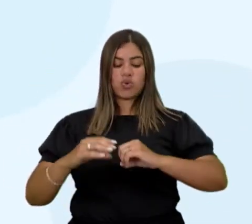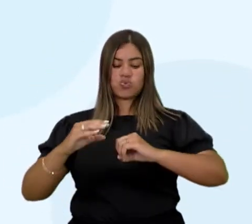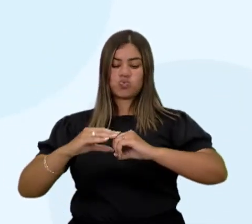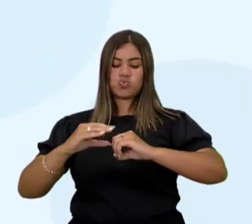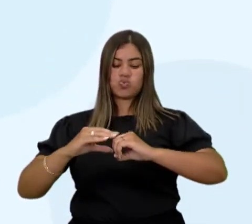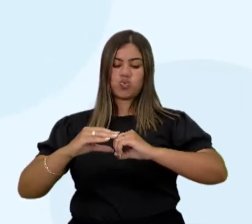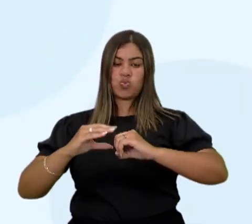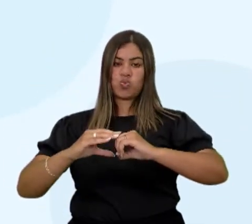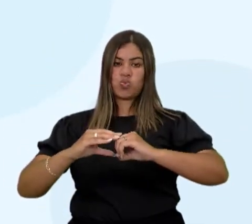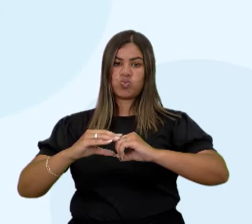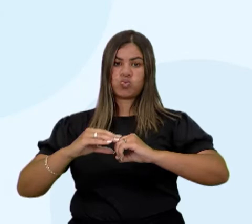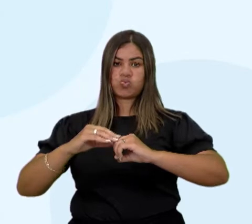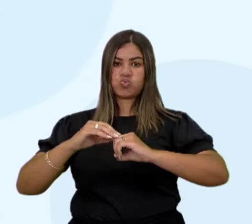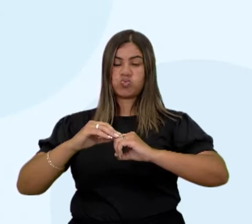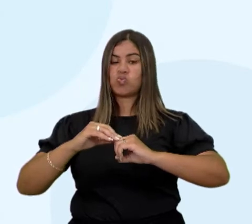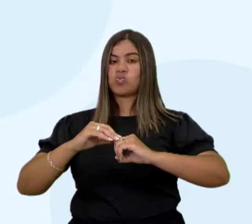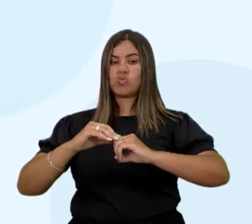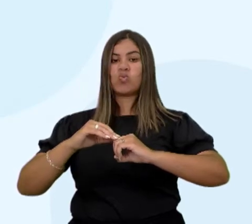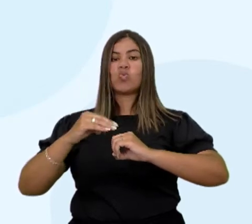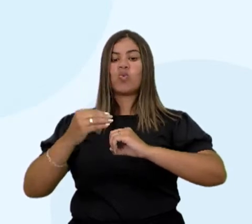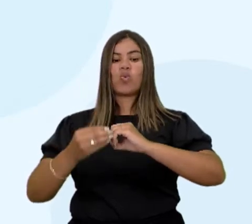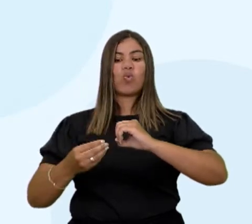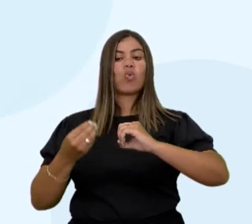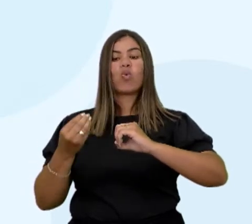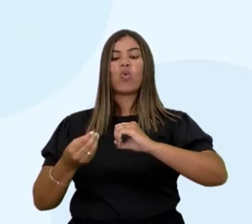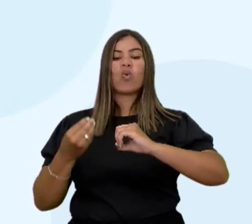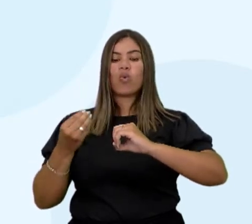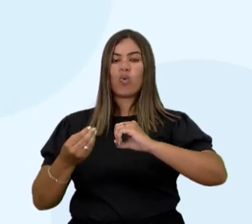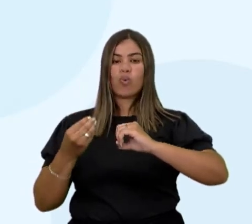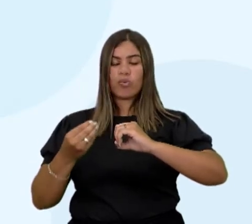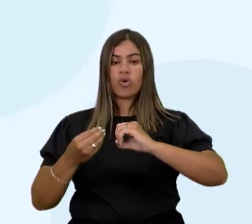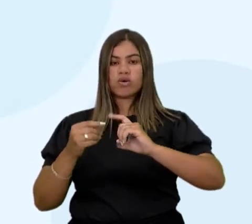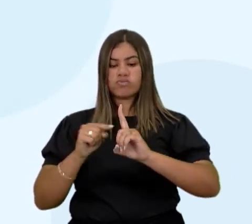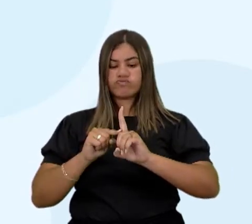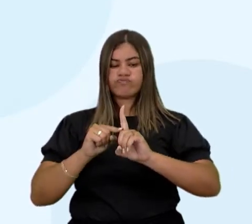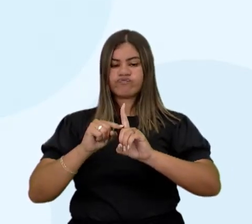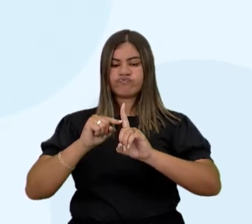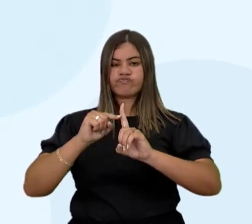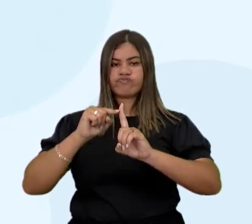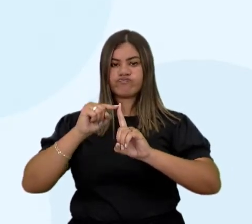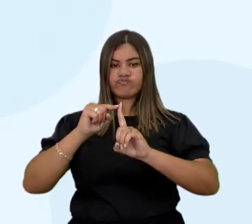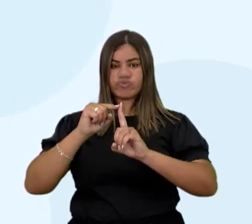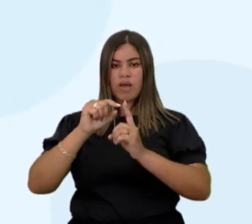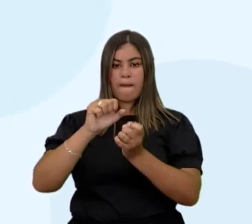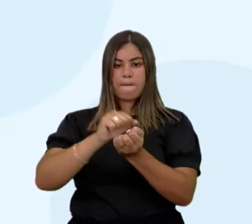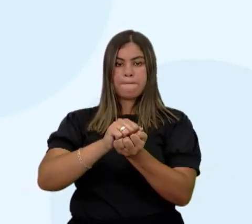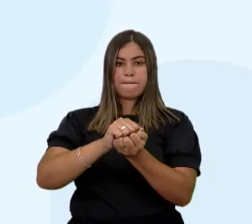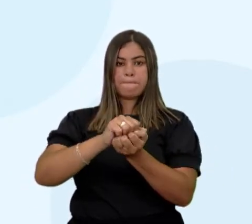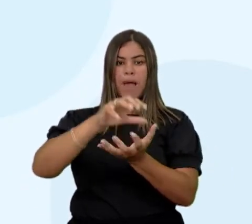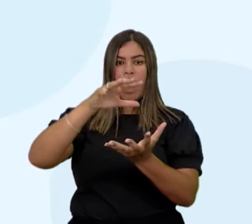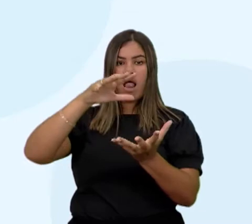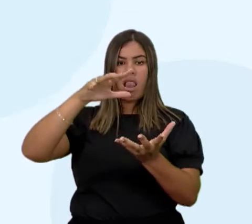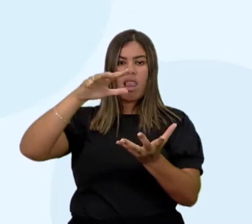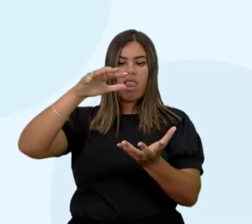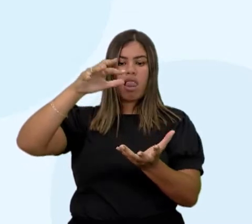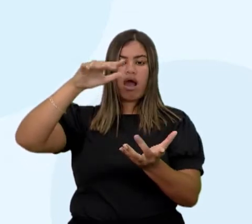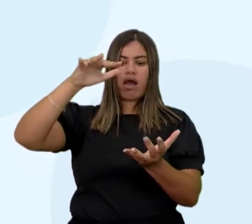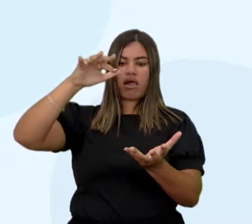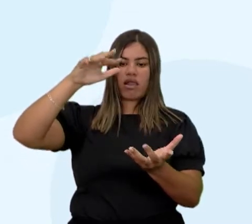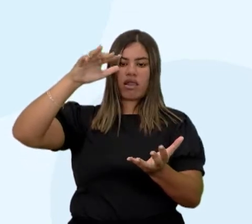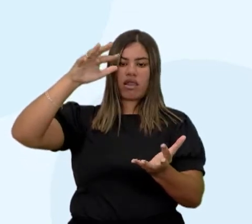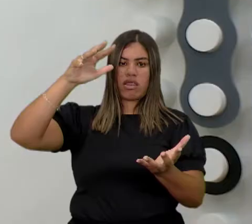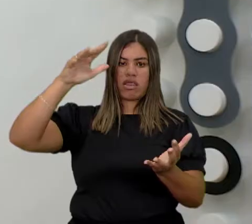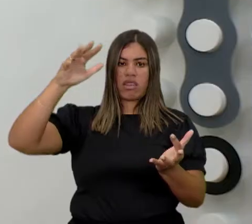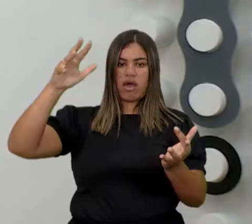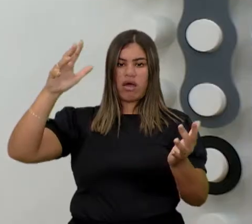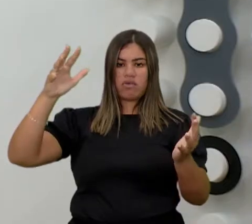ele é de altíssima densidade, né, como citei para vocês aí, de temperatura, o universo entrou em um estado de expansão, e aí